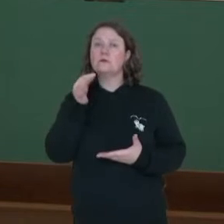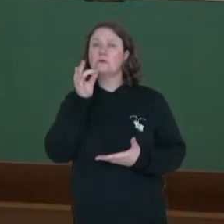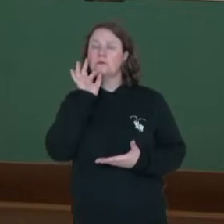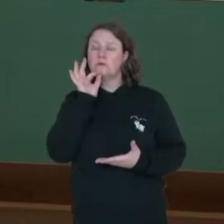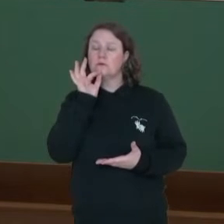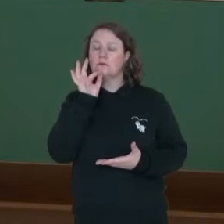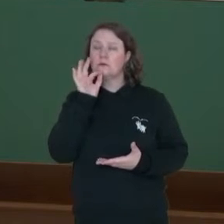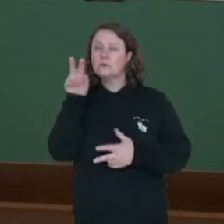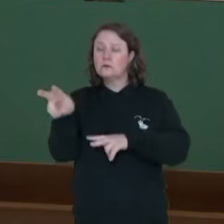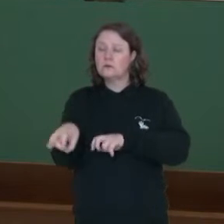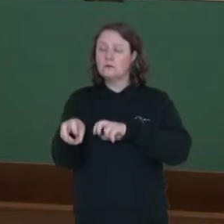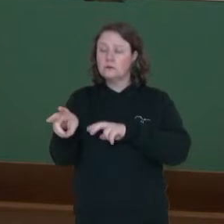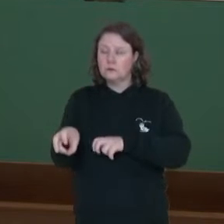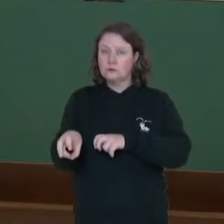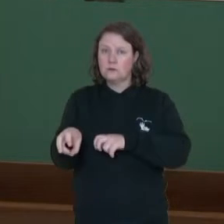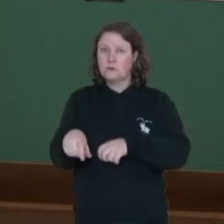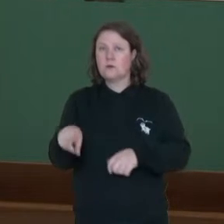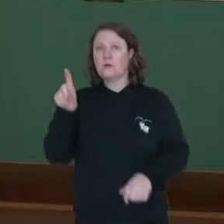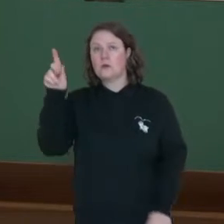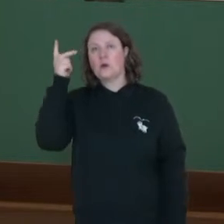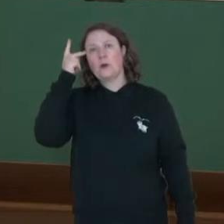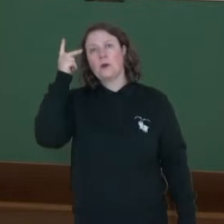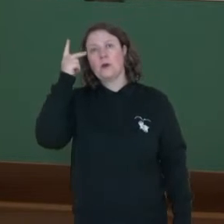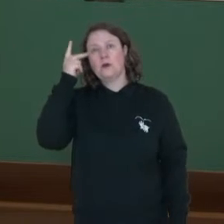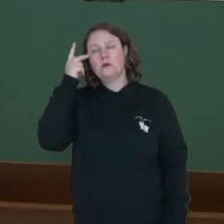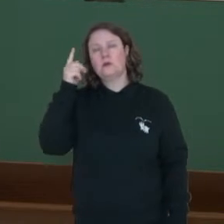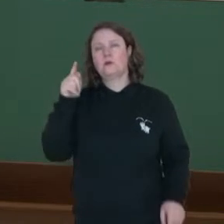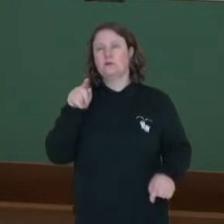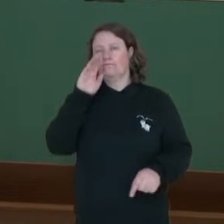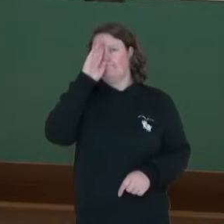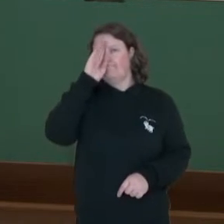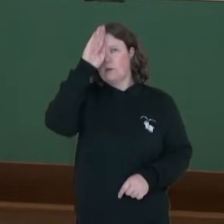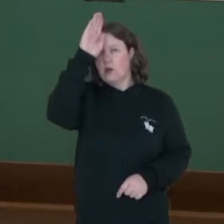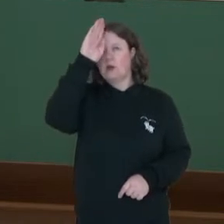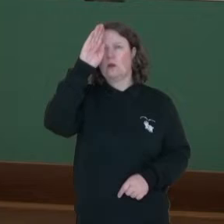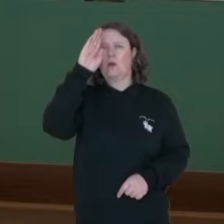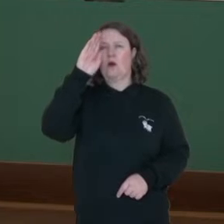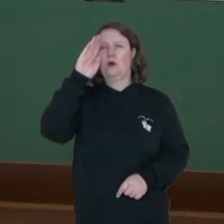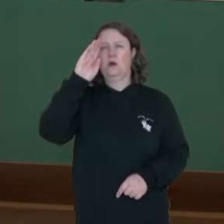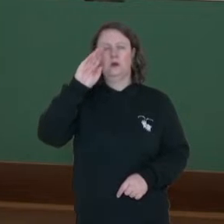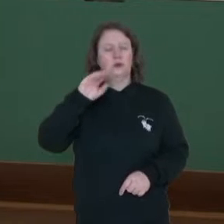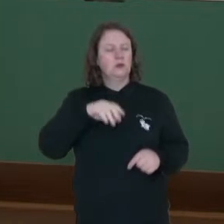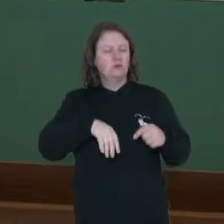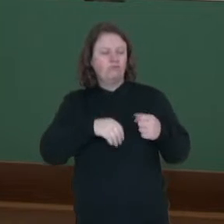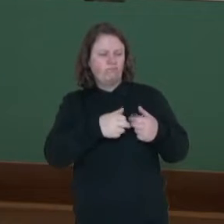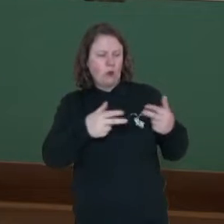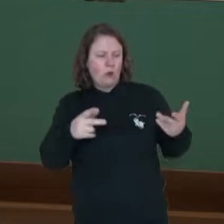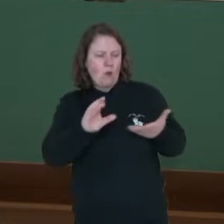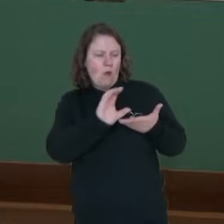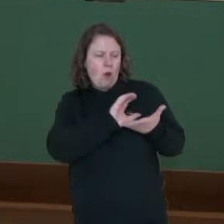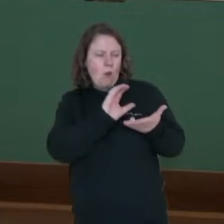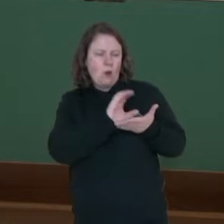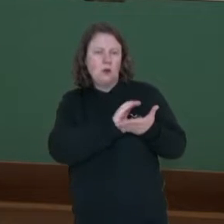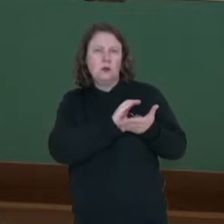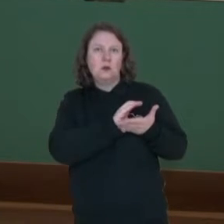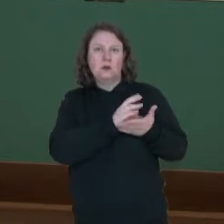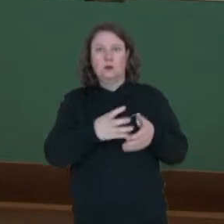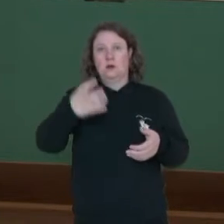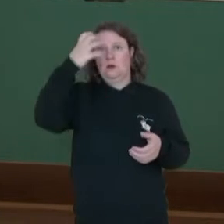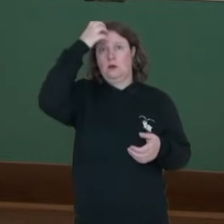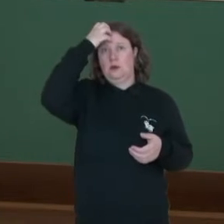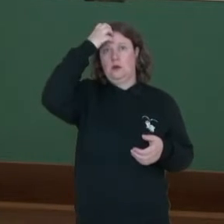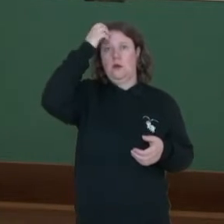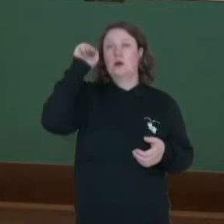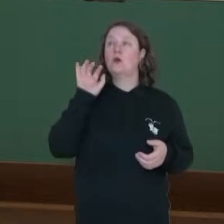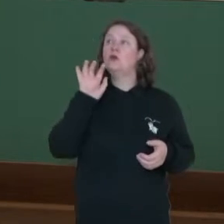Vale do Paraíba Fluminense e Paulista tornou-se a principal riqueza do Império. Então vejam, né, nessas áreas de